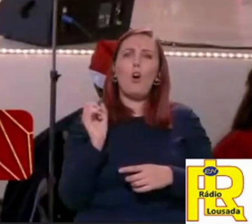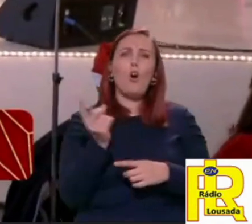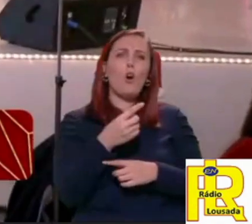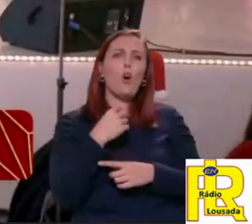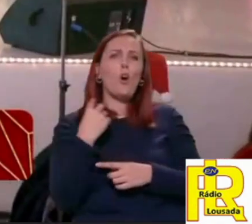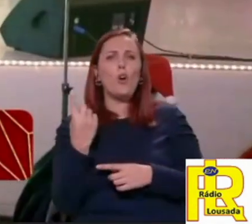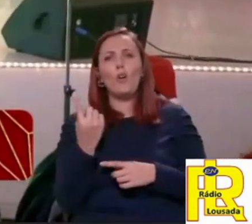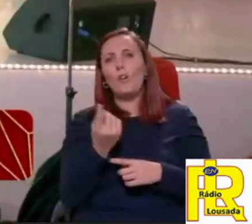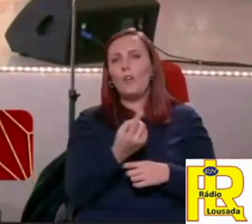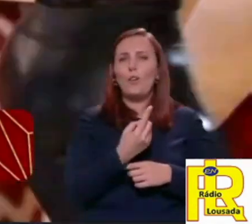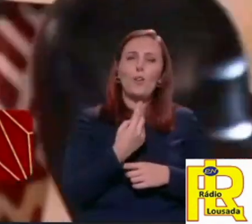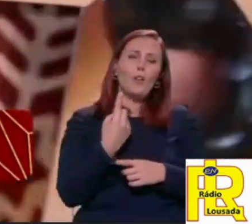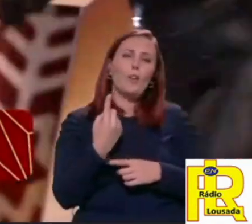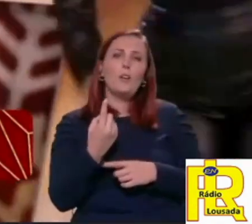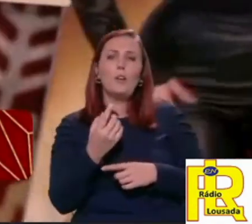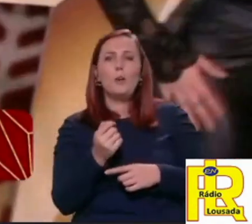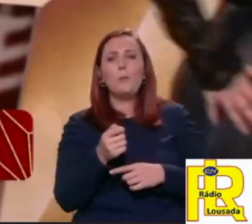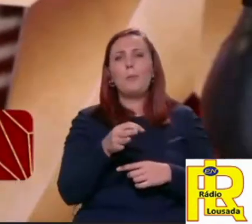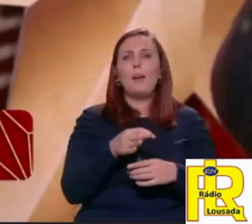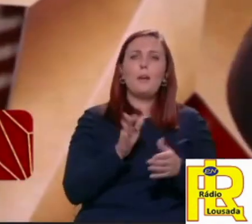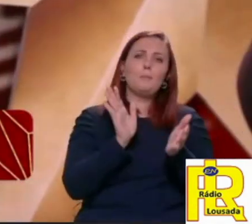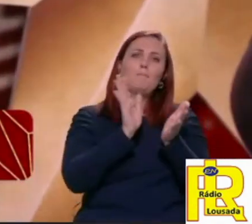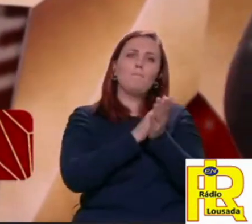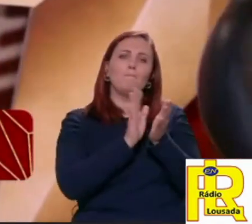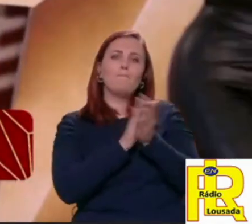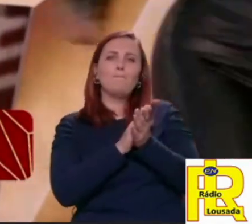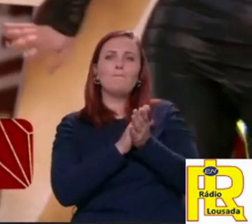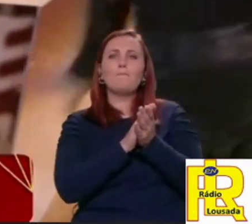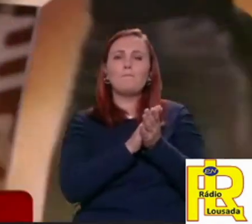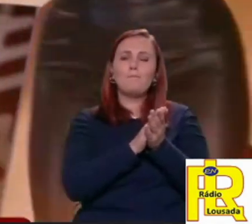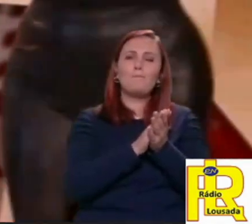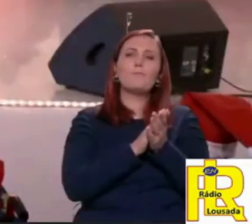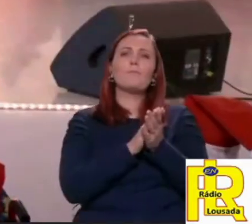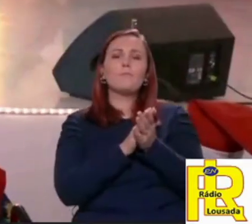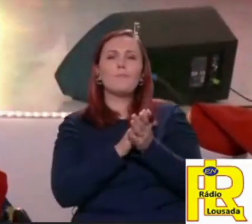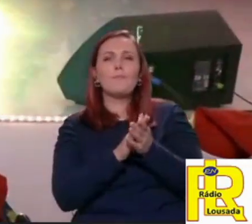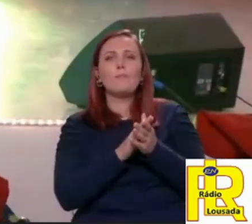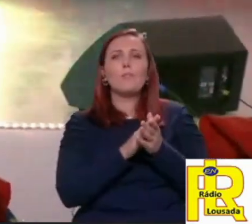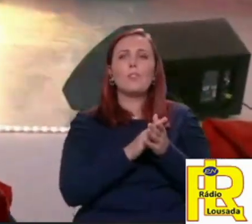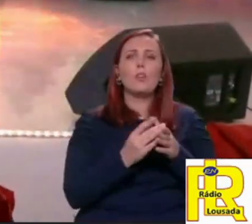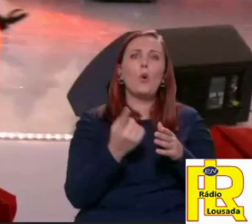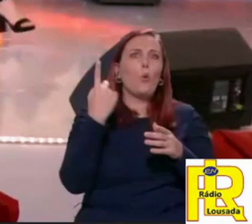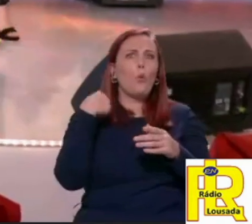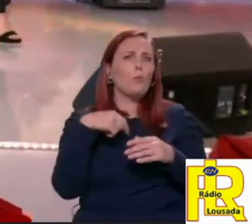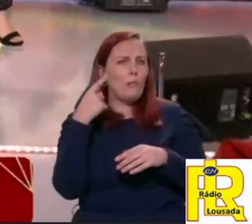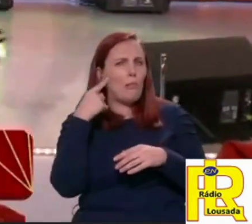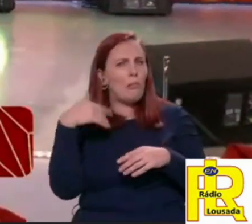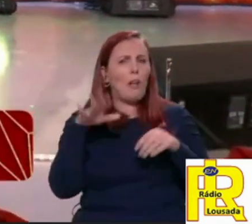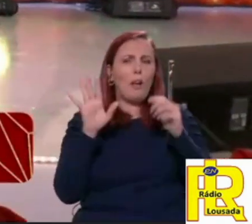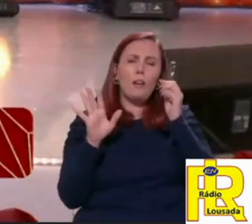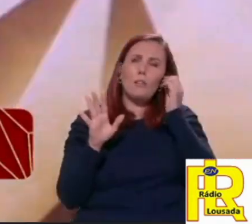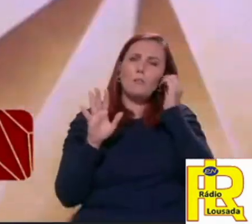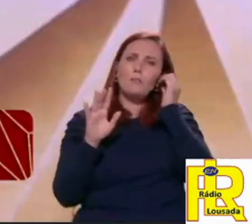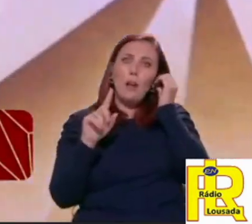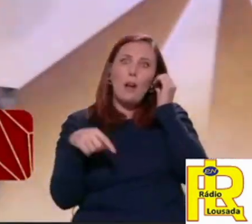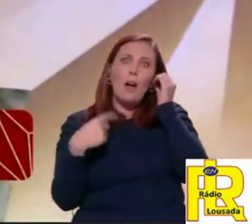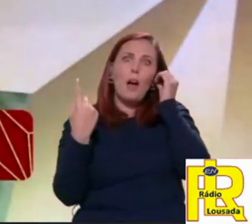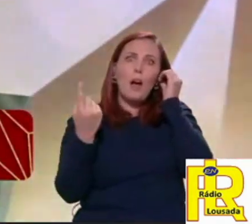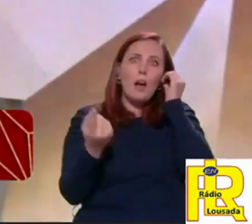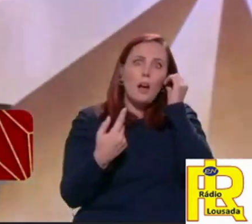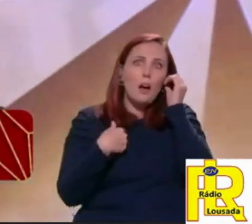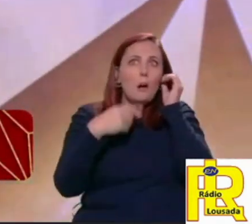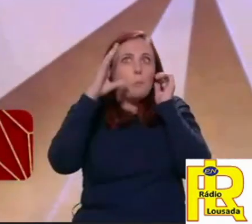roda e bate uma palmin ontem passou amanh